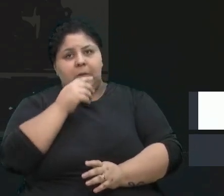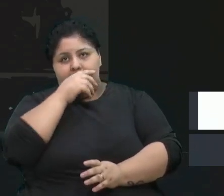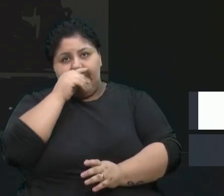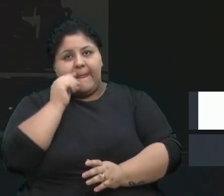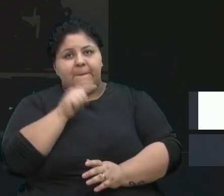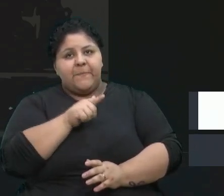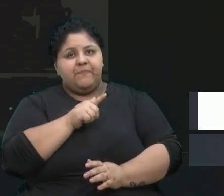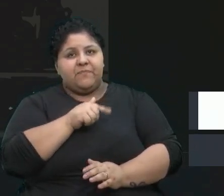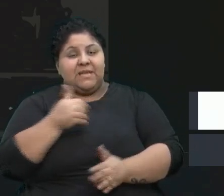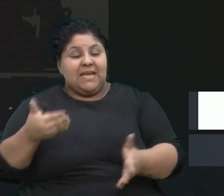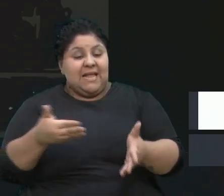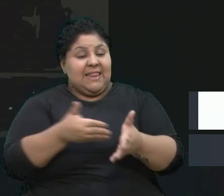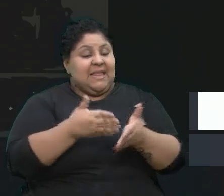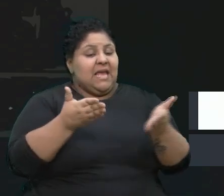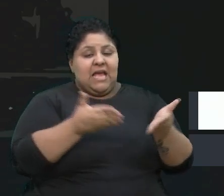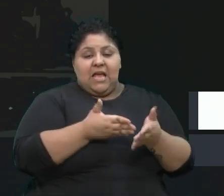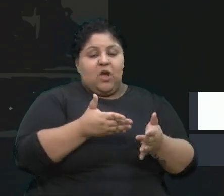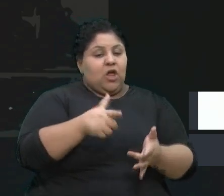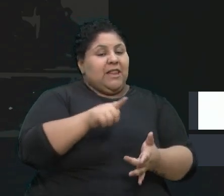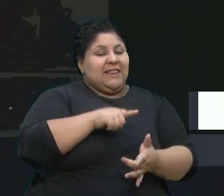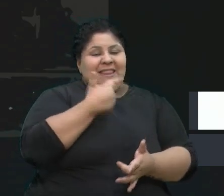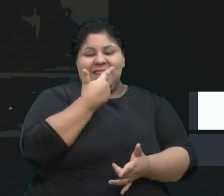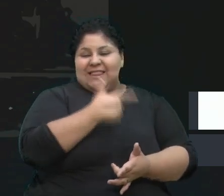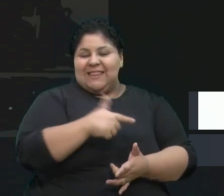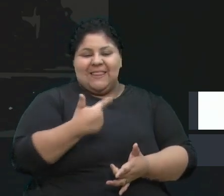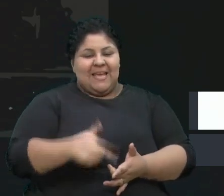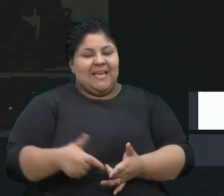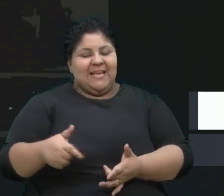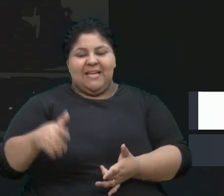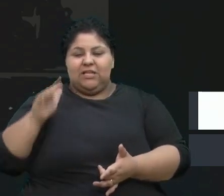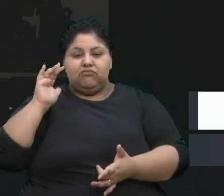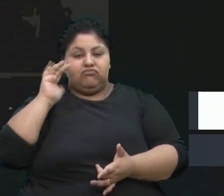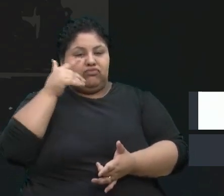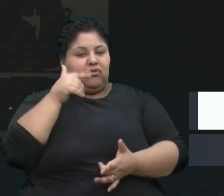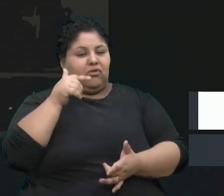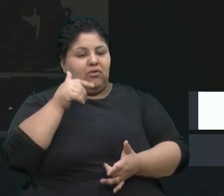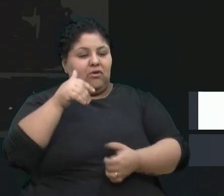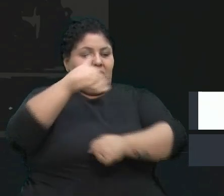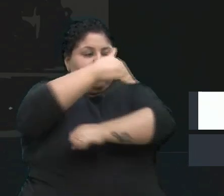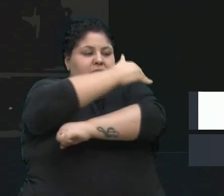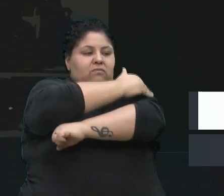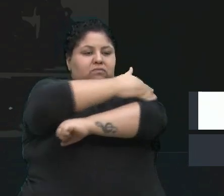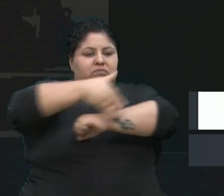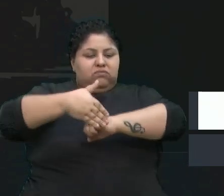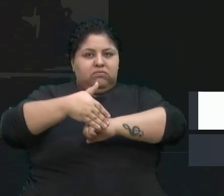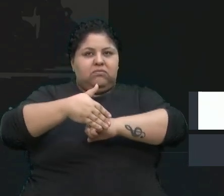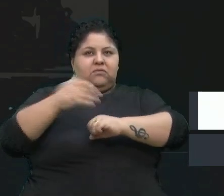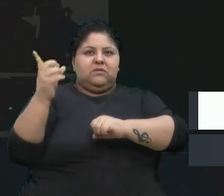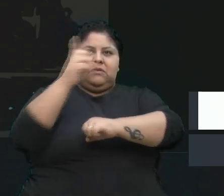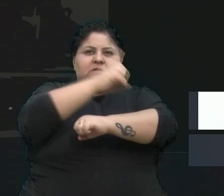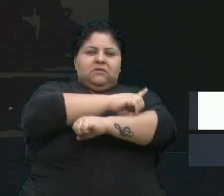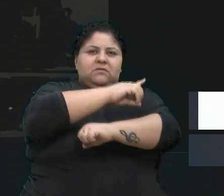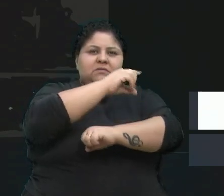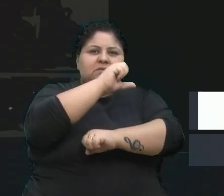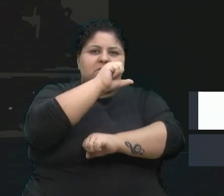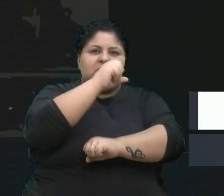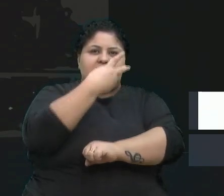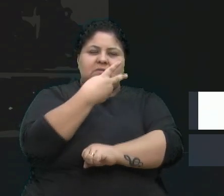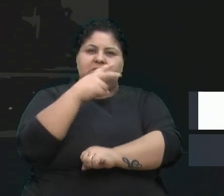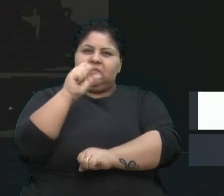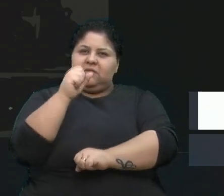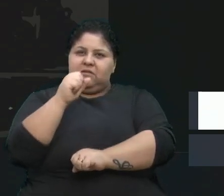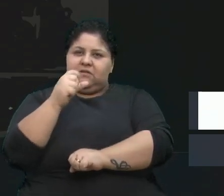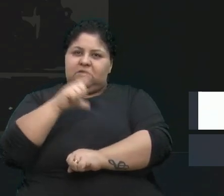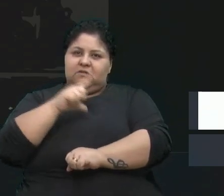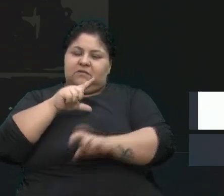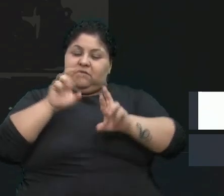E até o momento a gente não tem nenhuma solução para esse trecho. No dia 28, que nós tivemos a reunião do mês